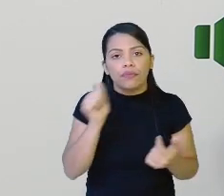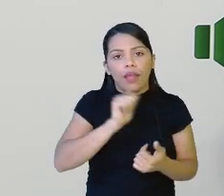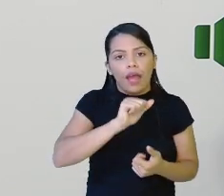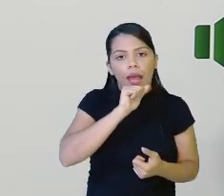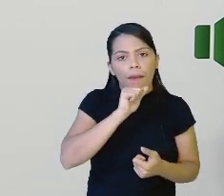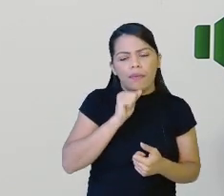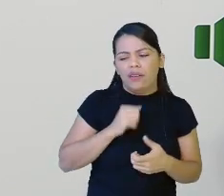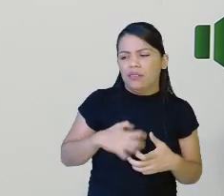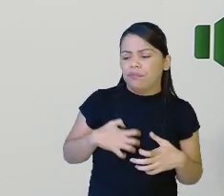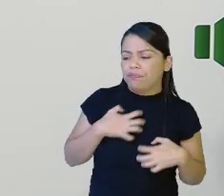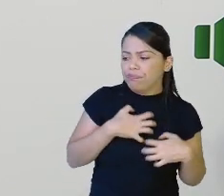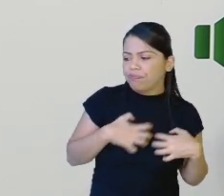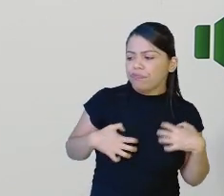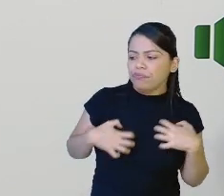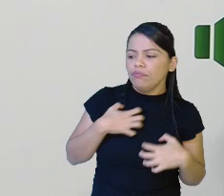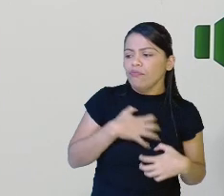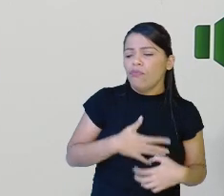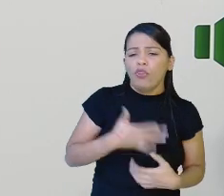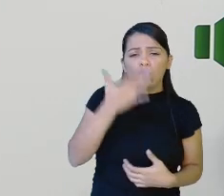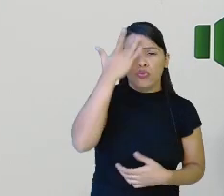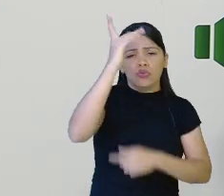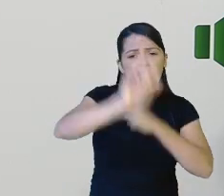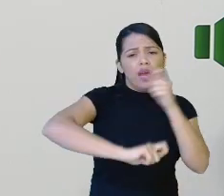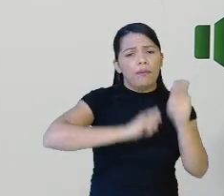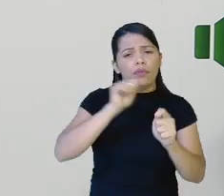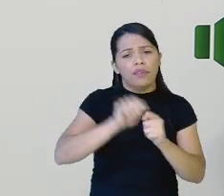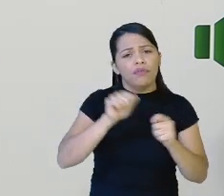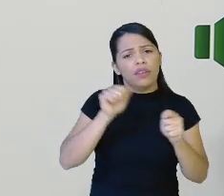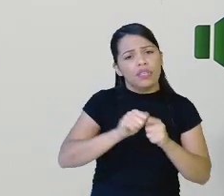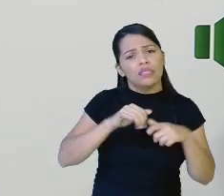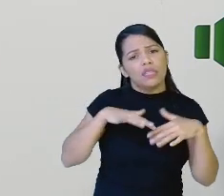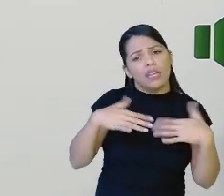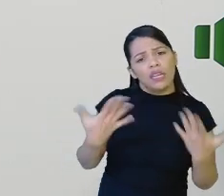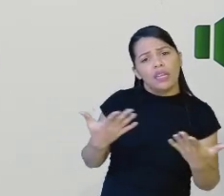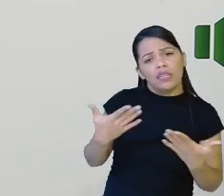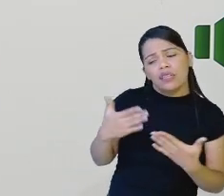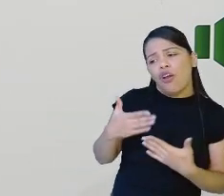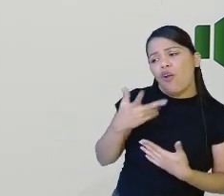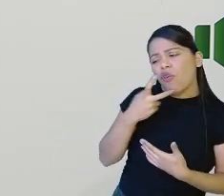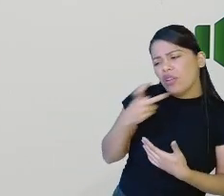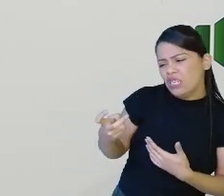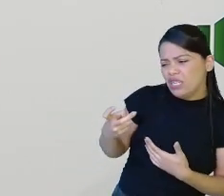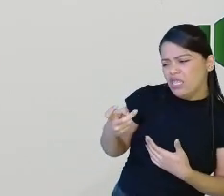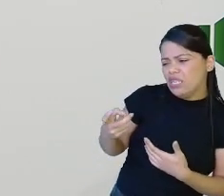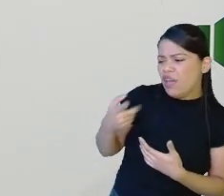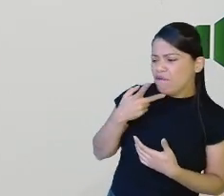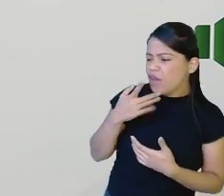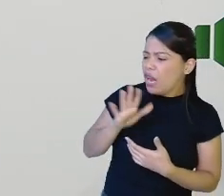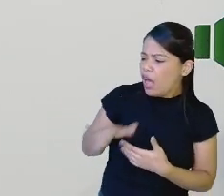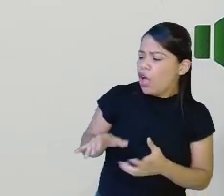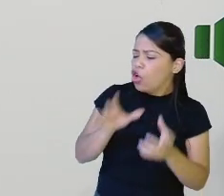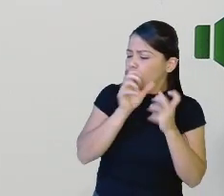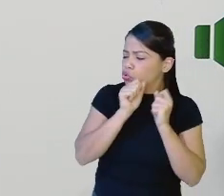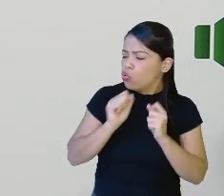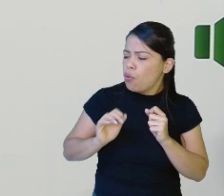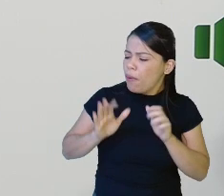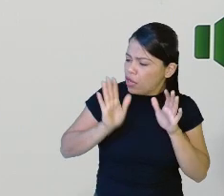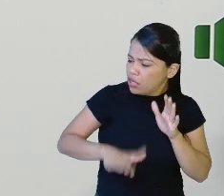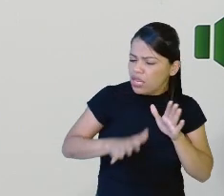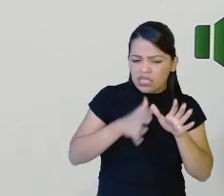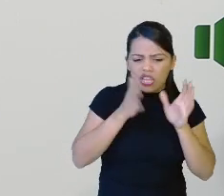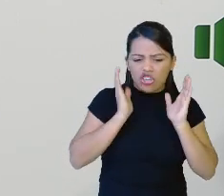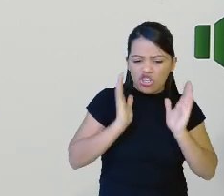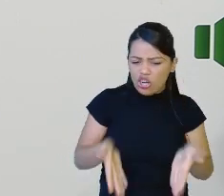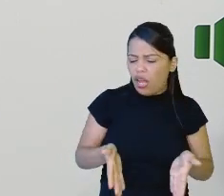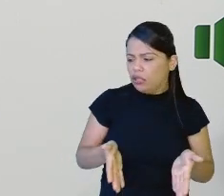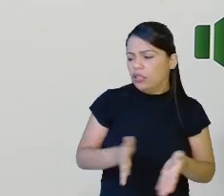tão sem saber o que fazer, que ela termina chamando a criança de chata, que na realidade nem a criança é chata, nem a mãe quis dizer isso. Então eu